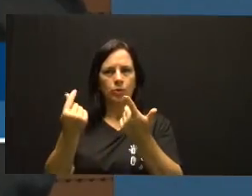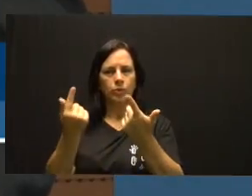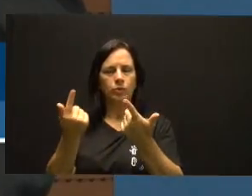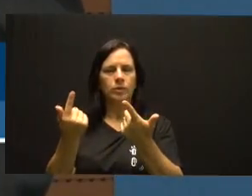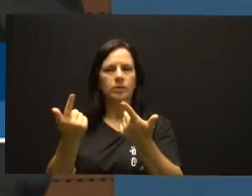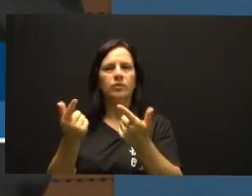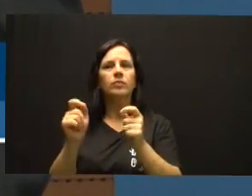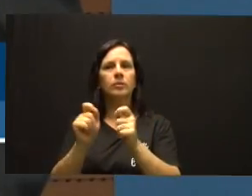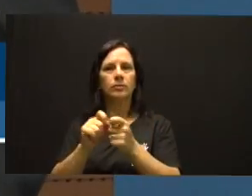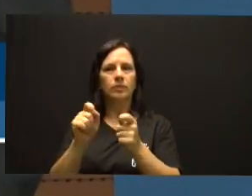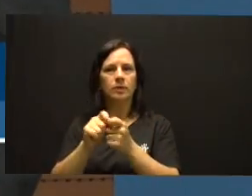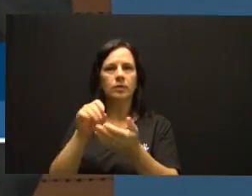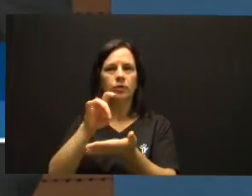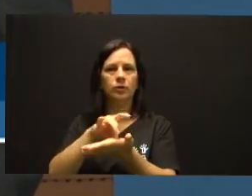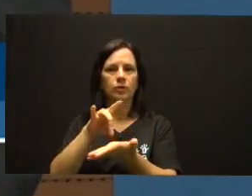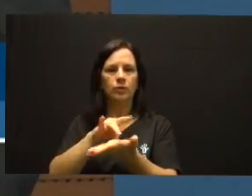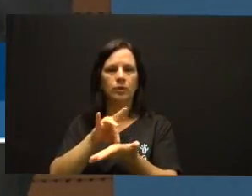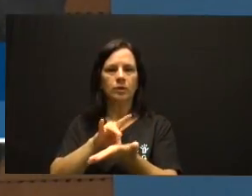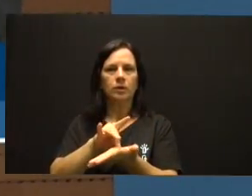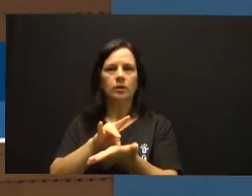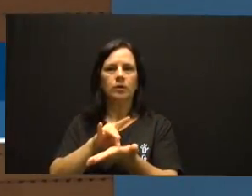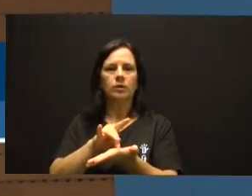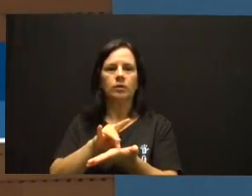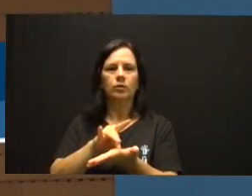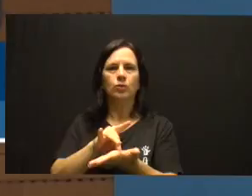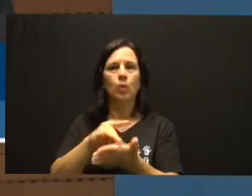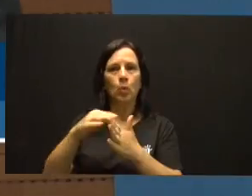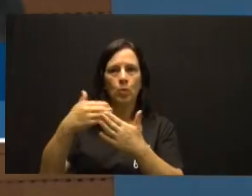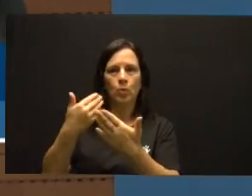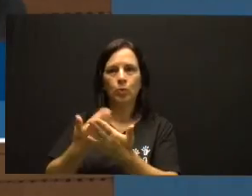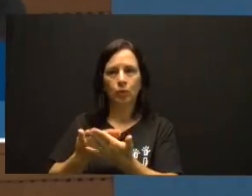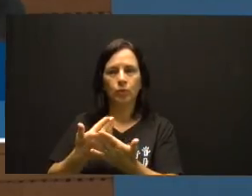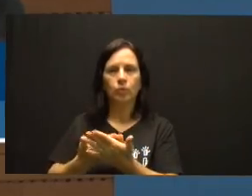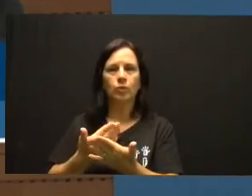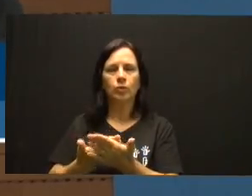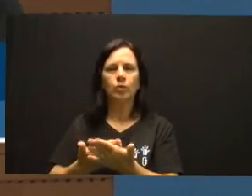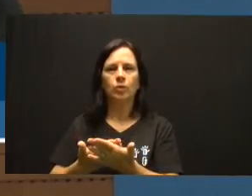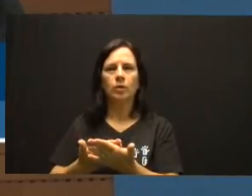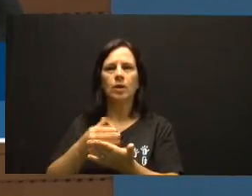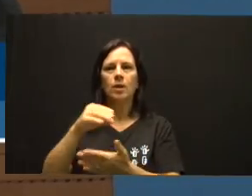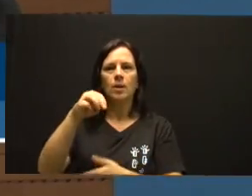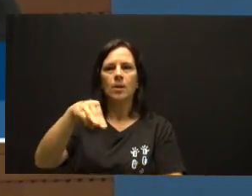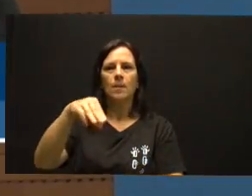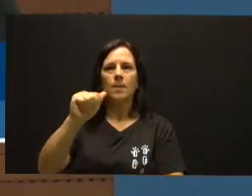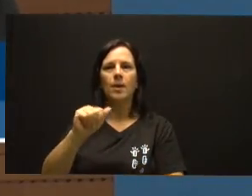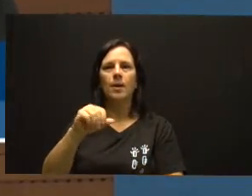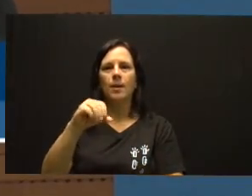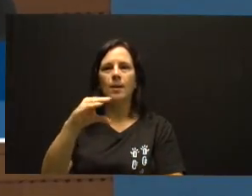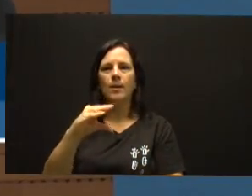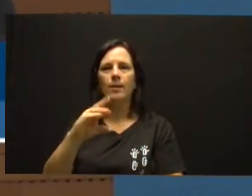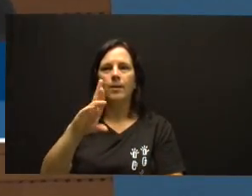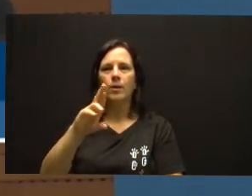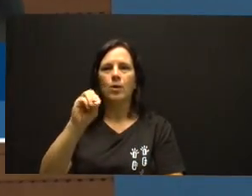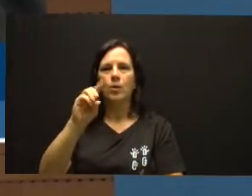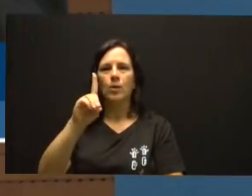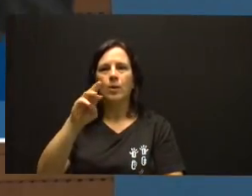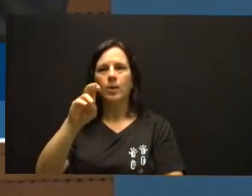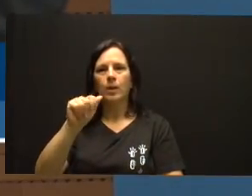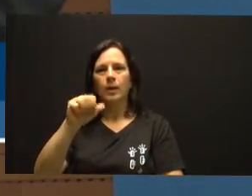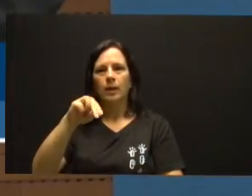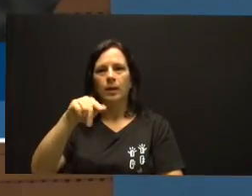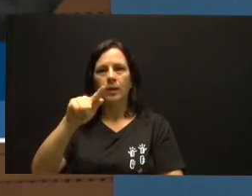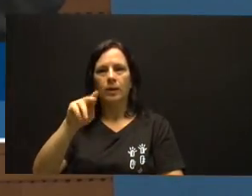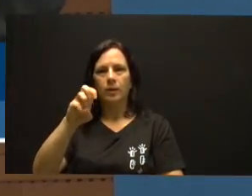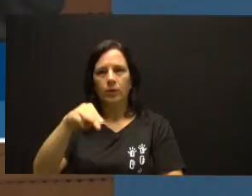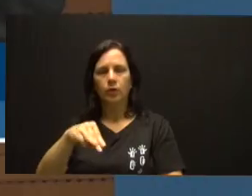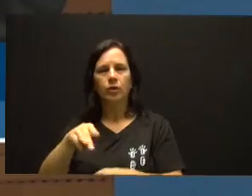R$1.200.000 para que se fizesse, nobre vereador Lalá, um estudo para que se fizesse a macrodrenagem. E,